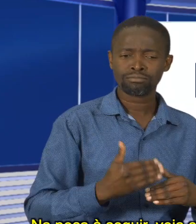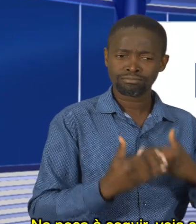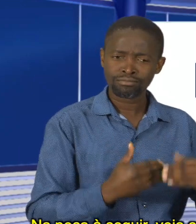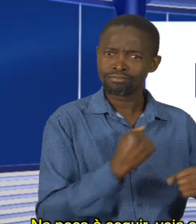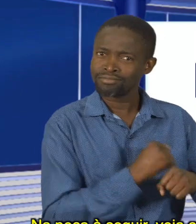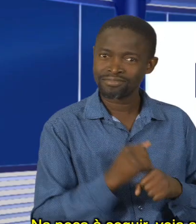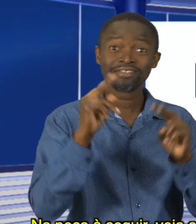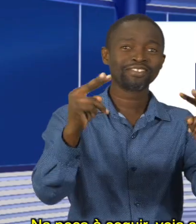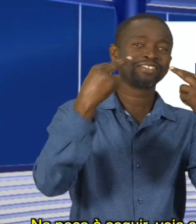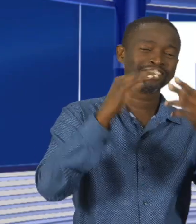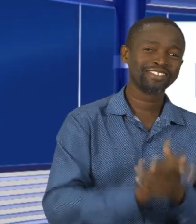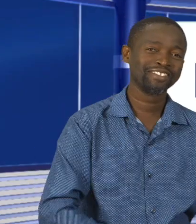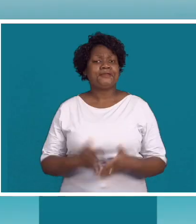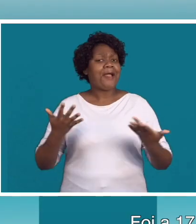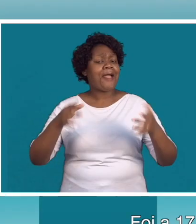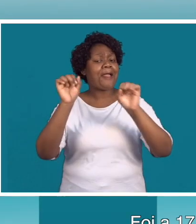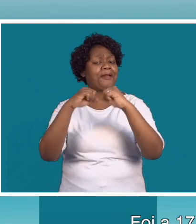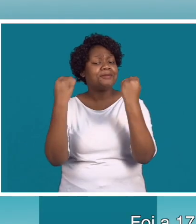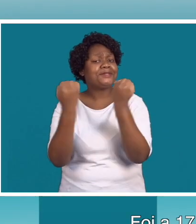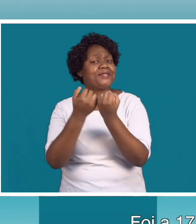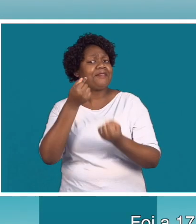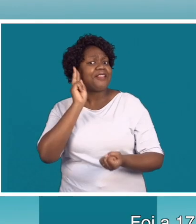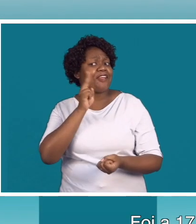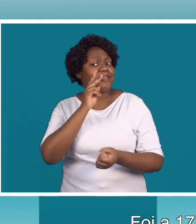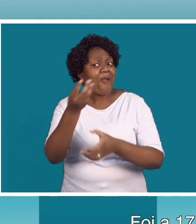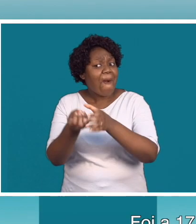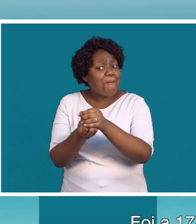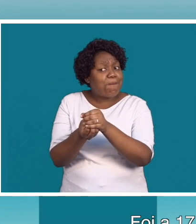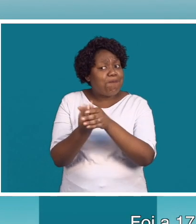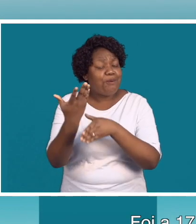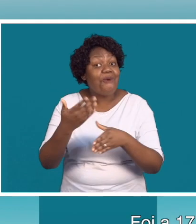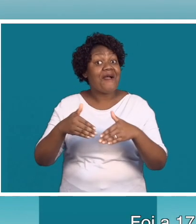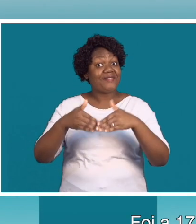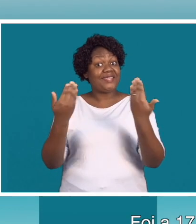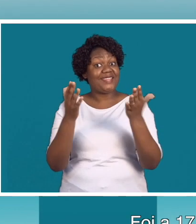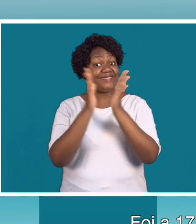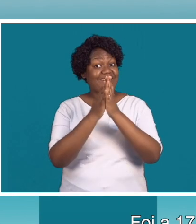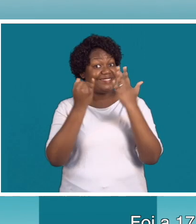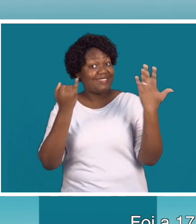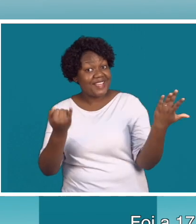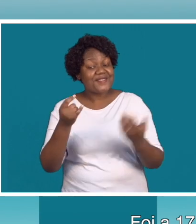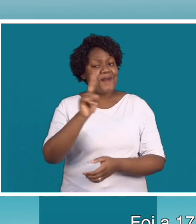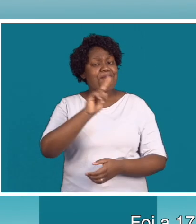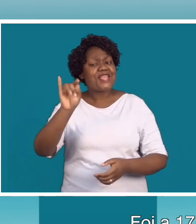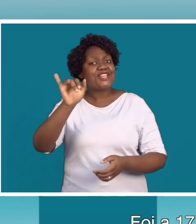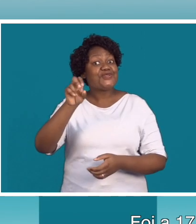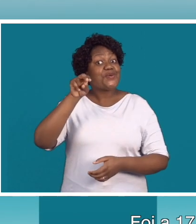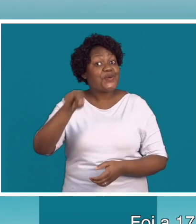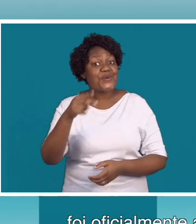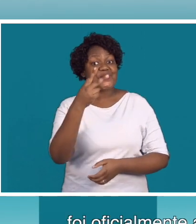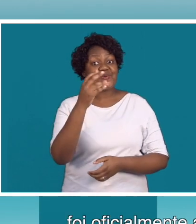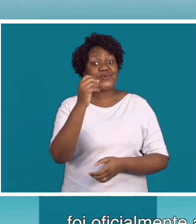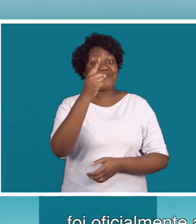seja o que é hoje. Foi a 17 de junho de 2016 que a Associação TV surdo